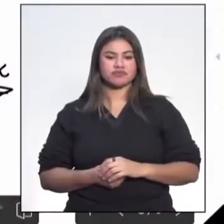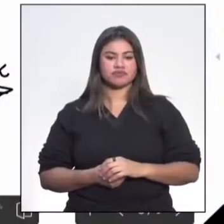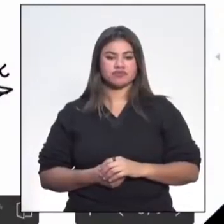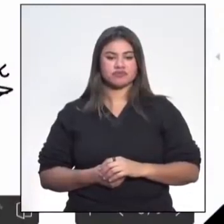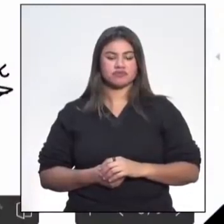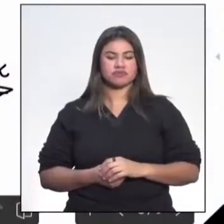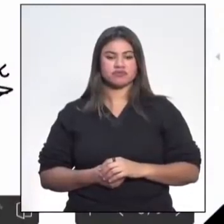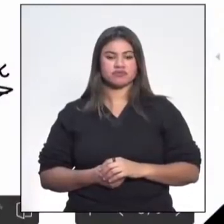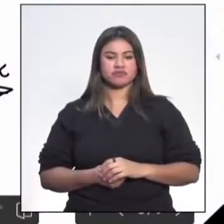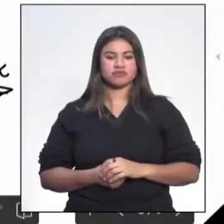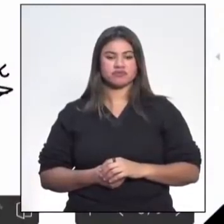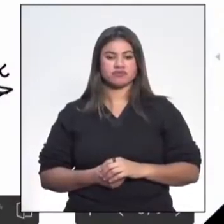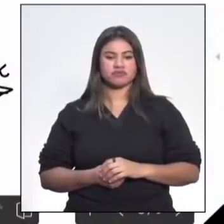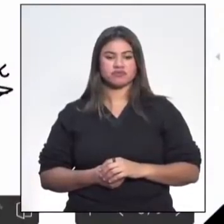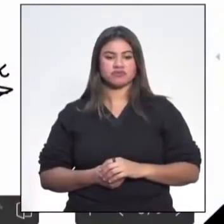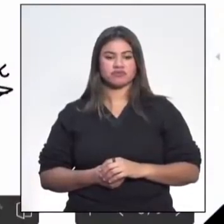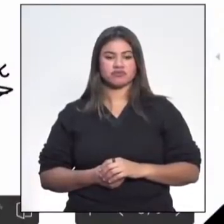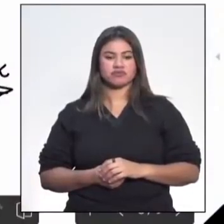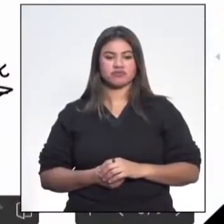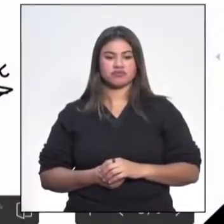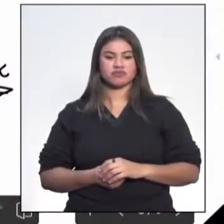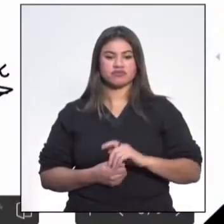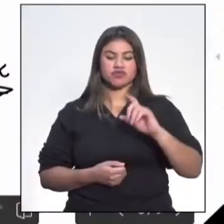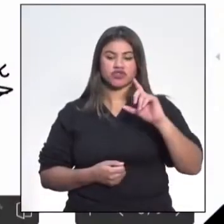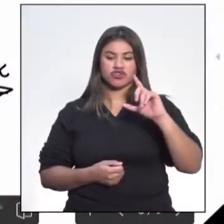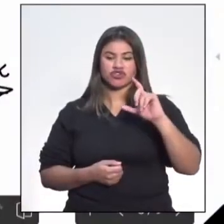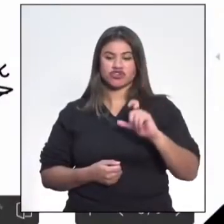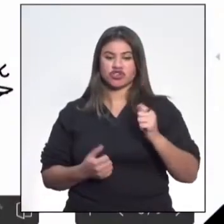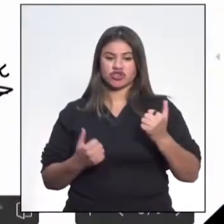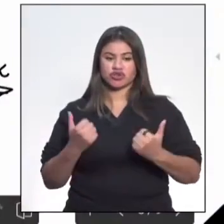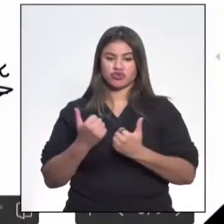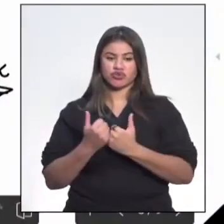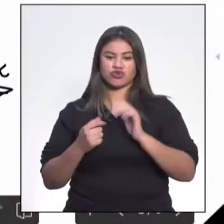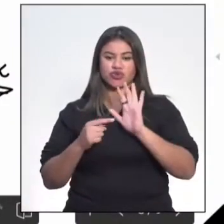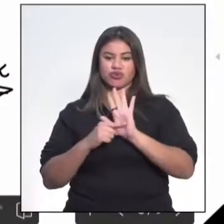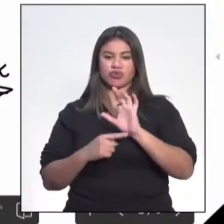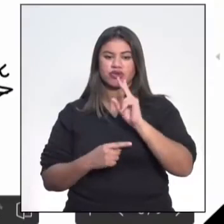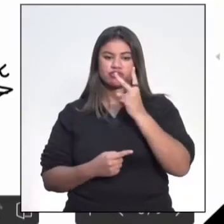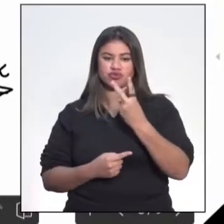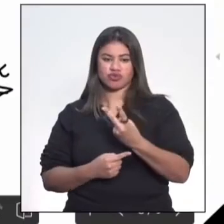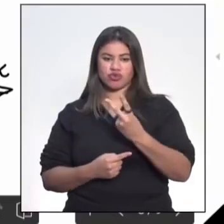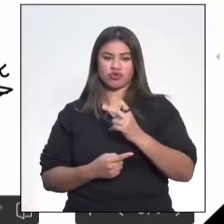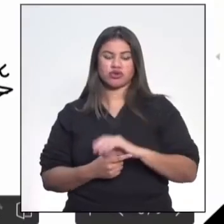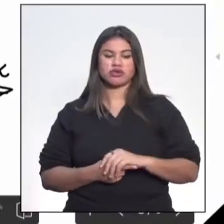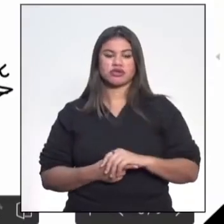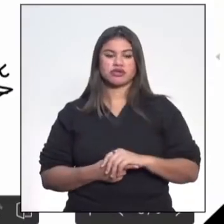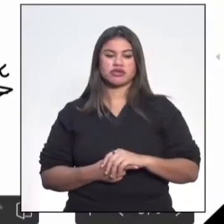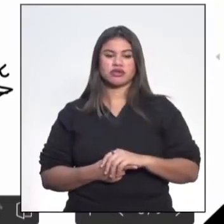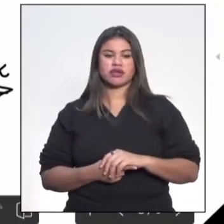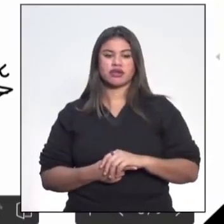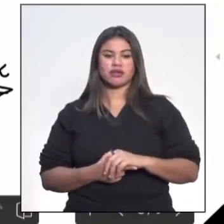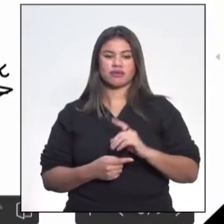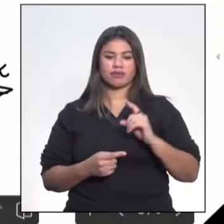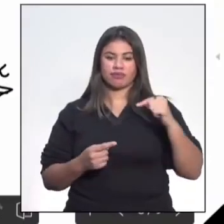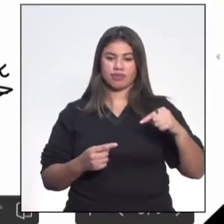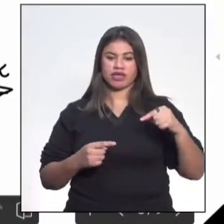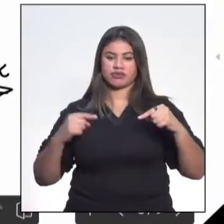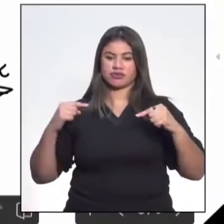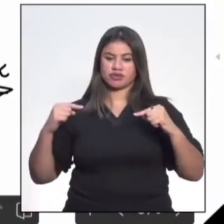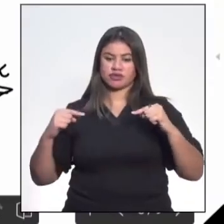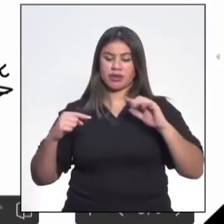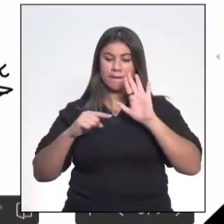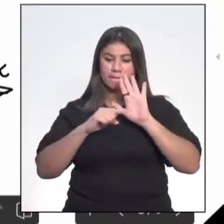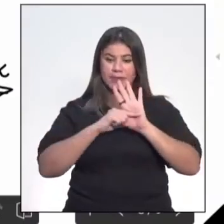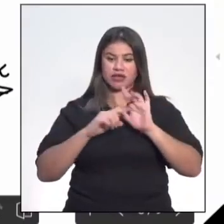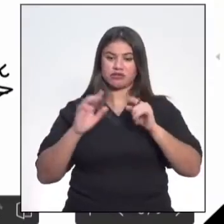menos 2. Menos 2 elevado ao quadrado. Menos 2 vezes menos 2 dá mais, sinais iguais, mais. 2 vezes